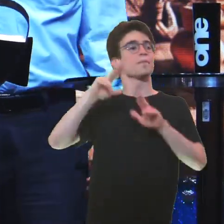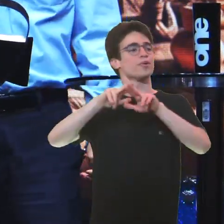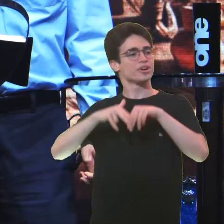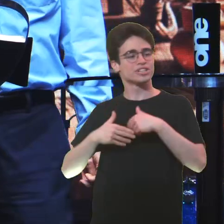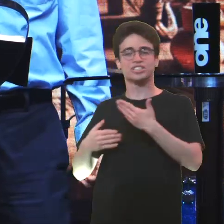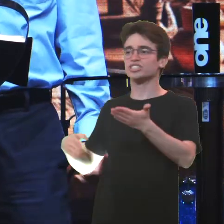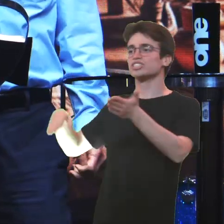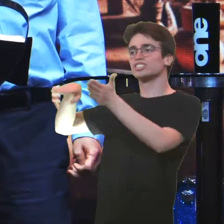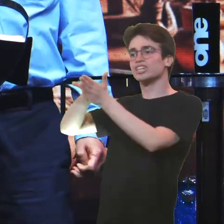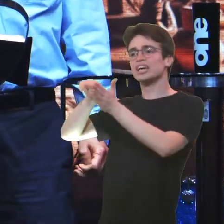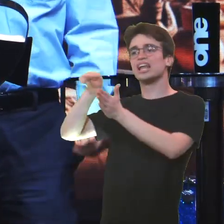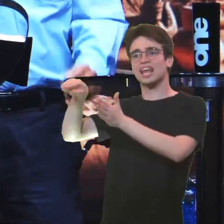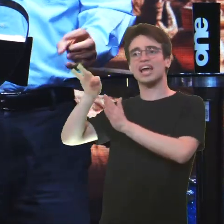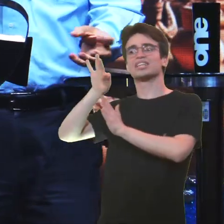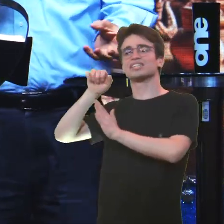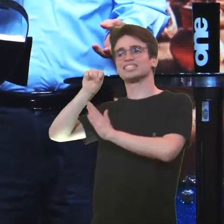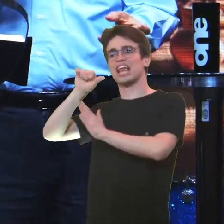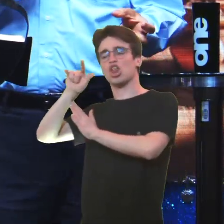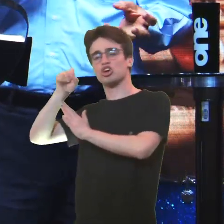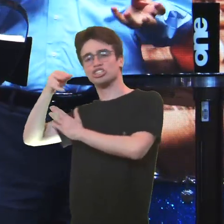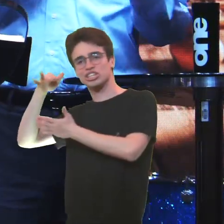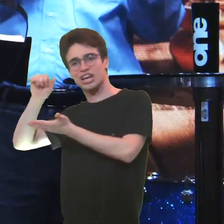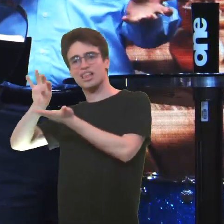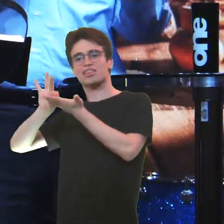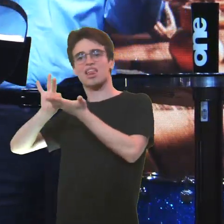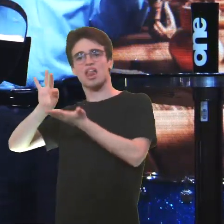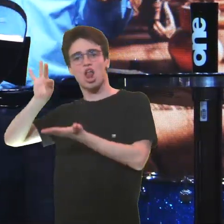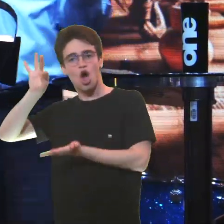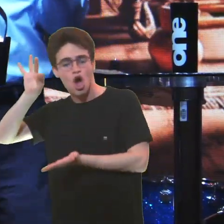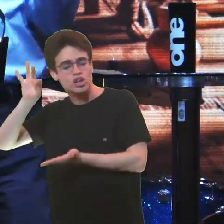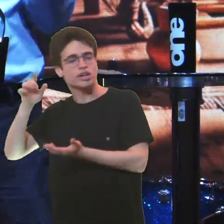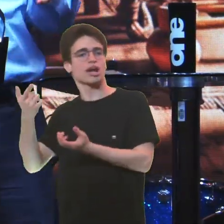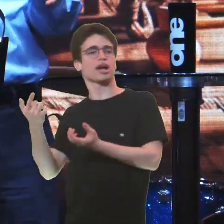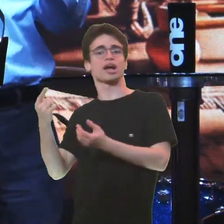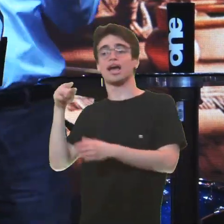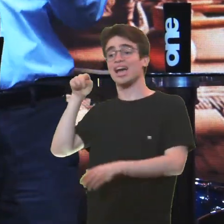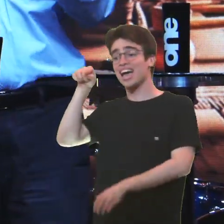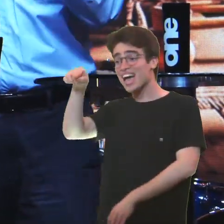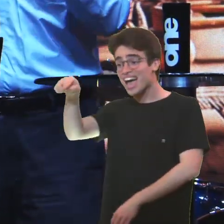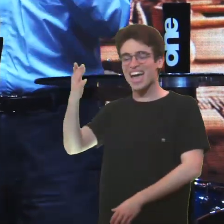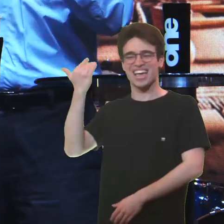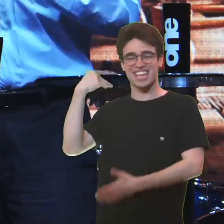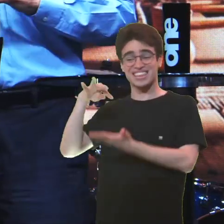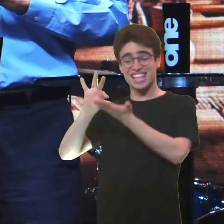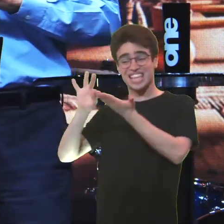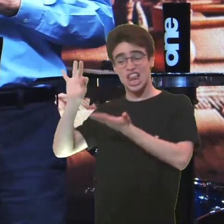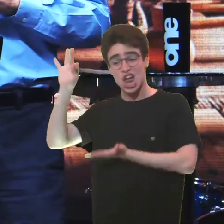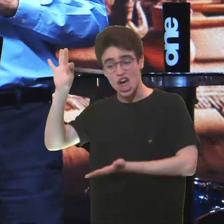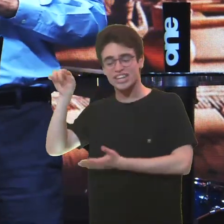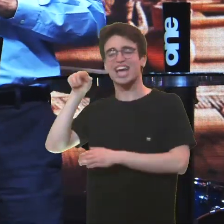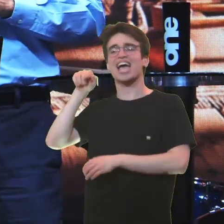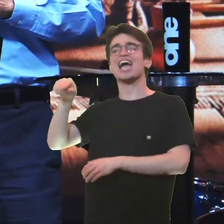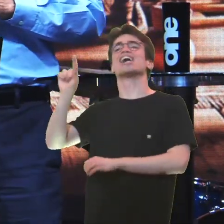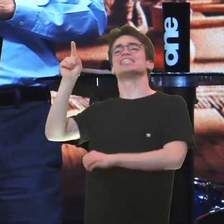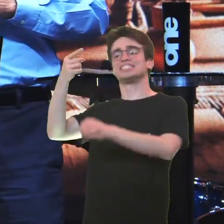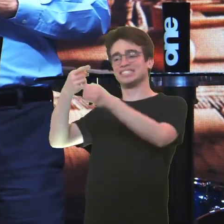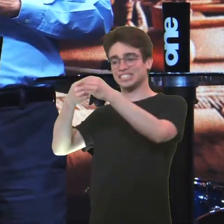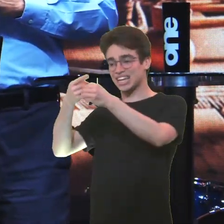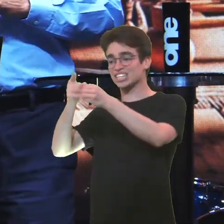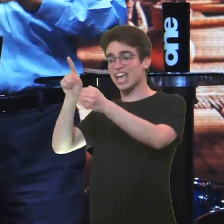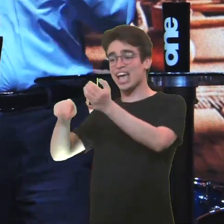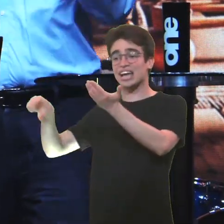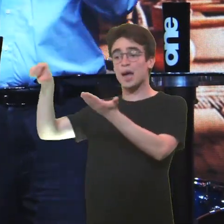até Tessalônica, que era la capital de una provincia. que era a capital de uma